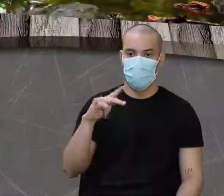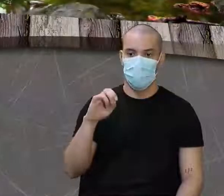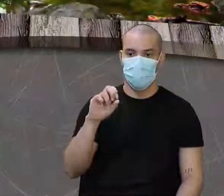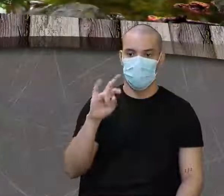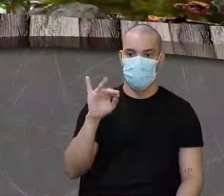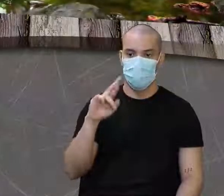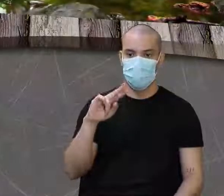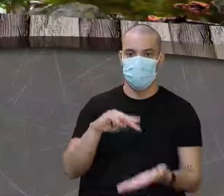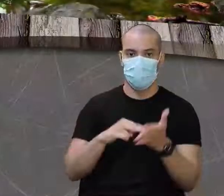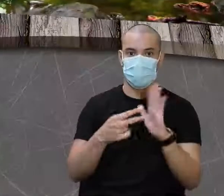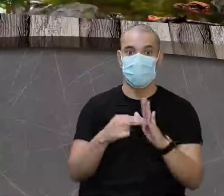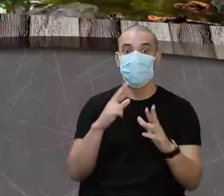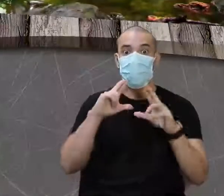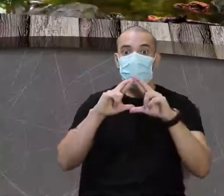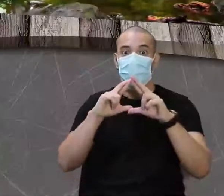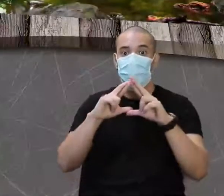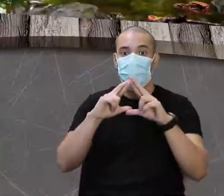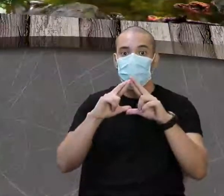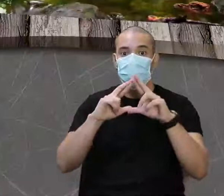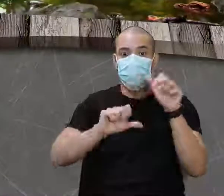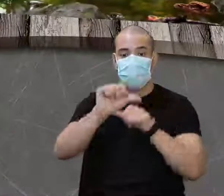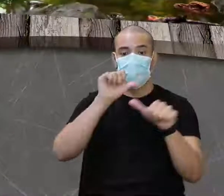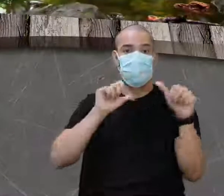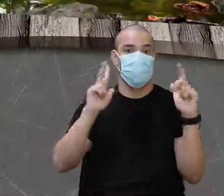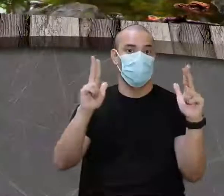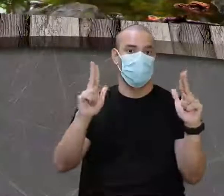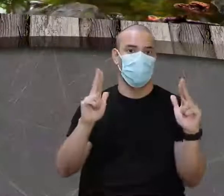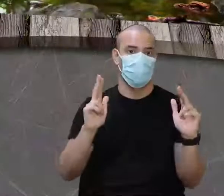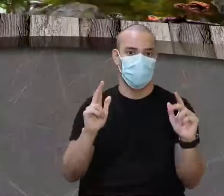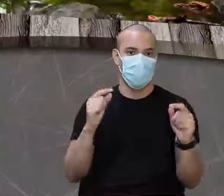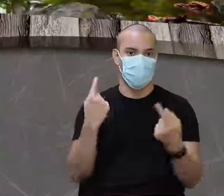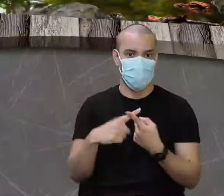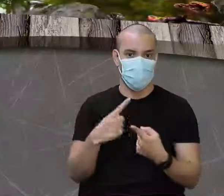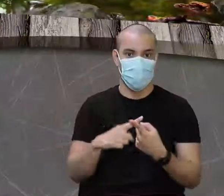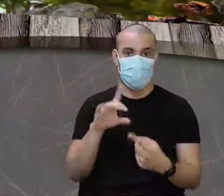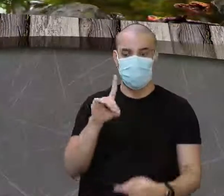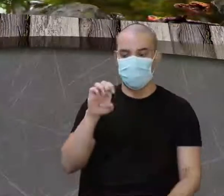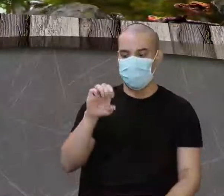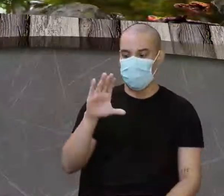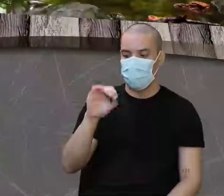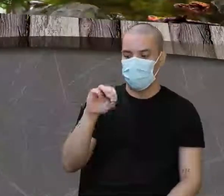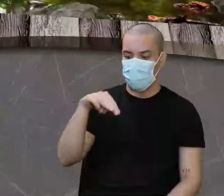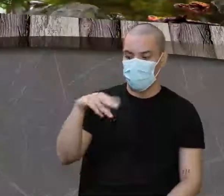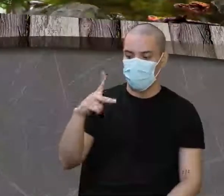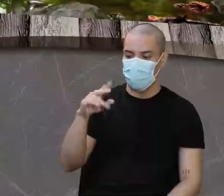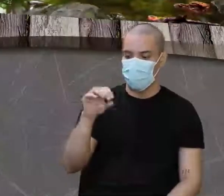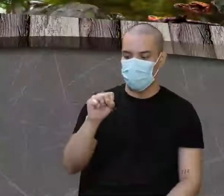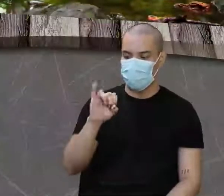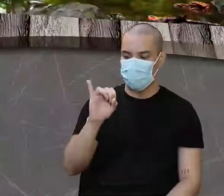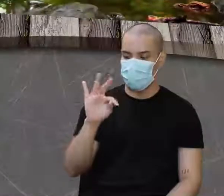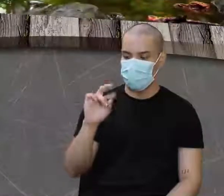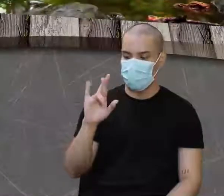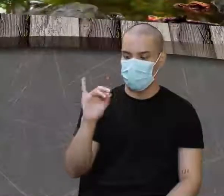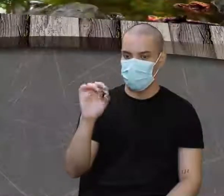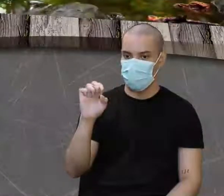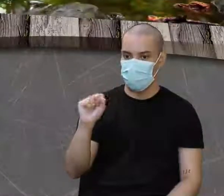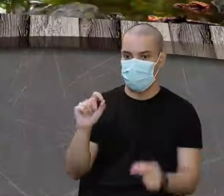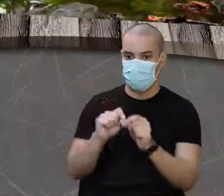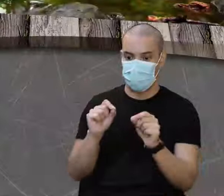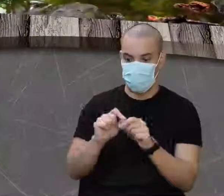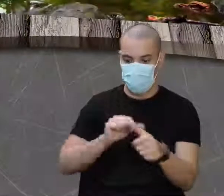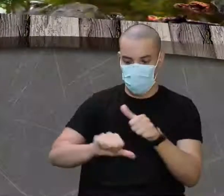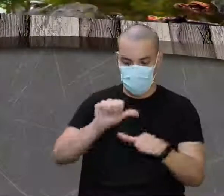de reciclagem para aquele fluxo de matéria. Lembram? A matéria ela tem um